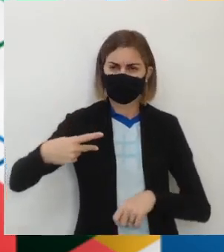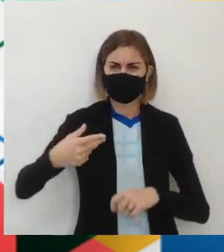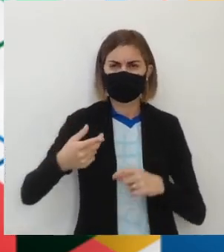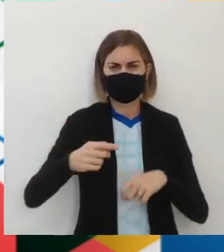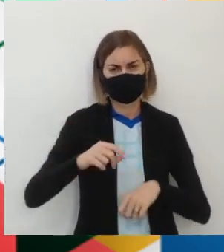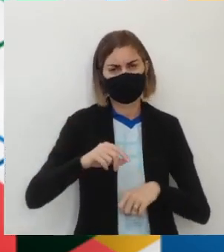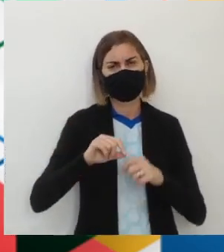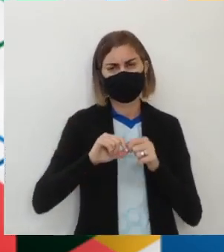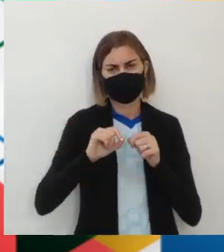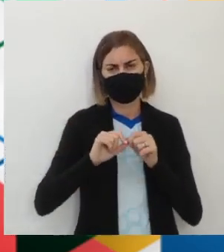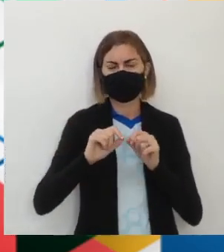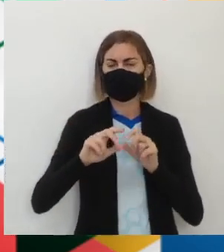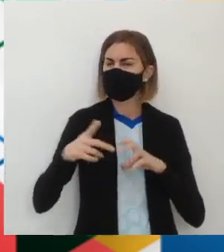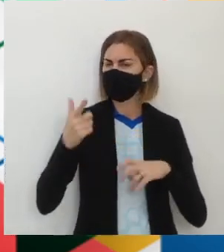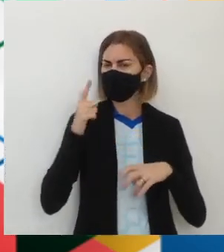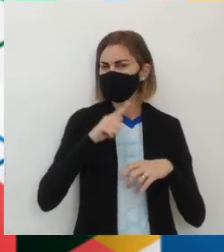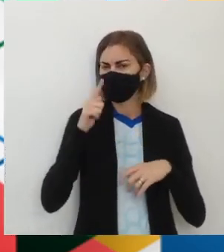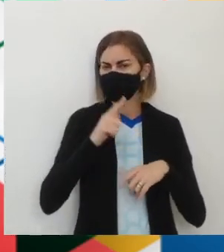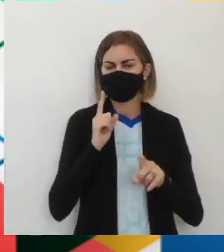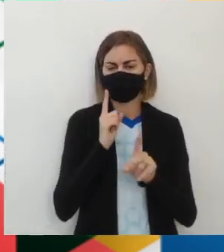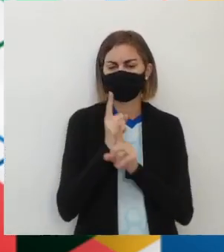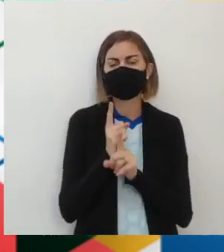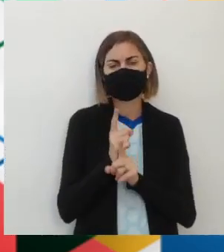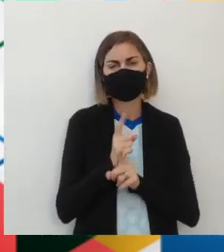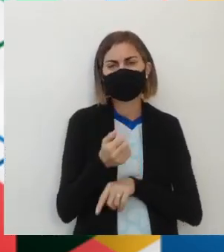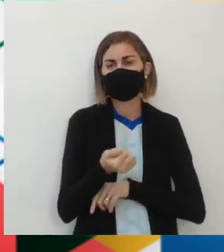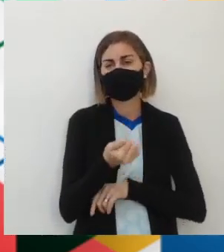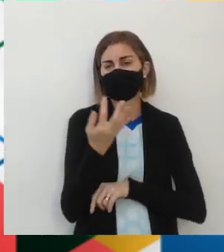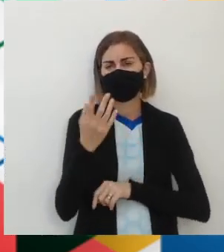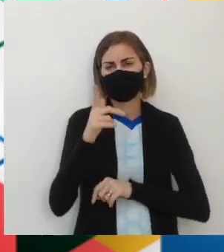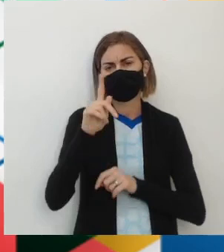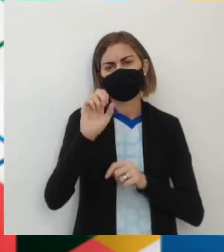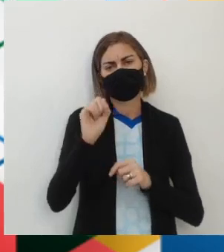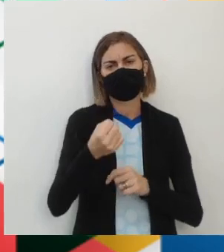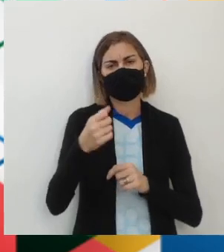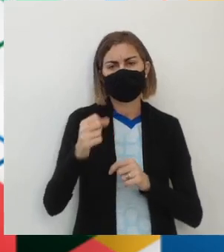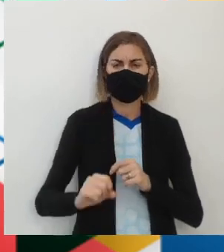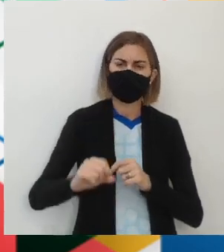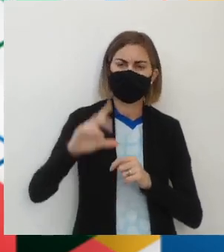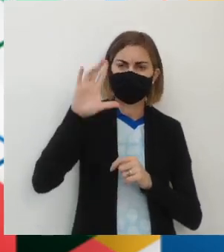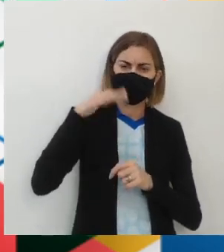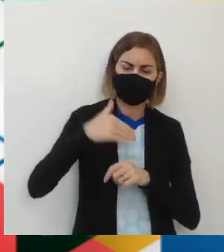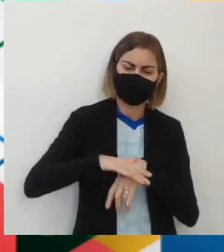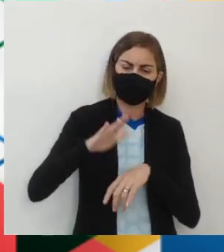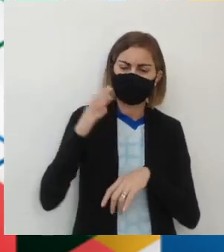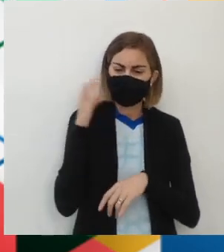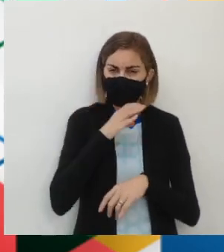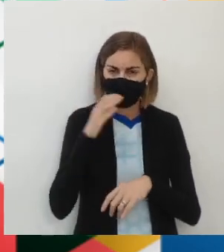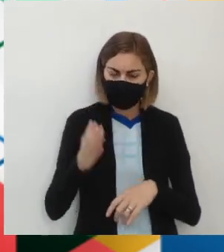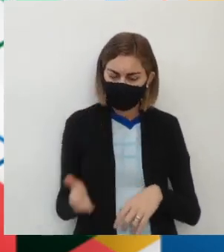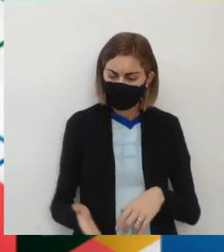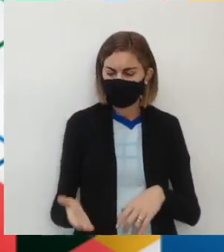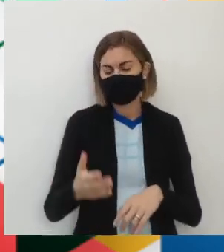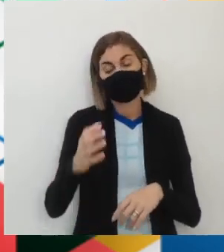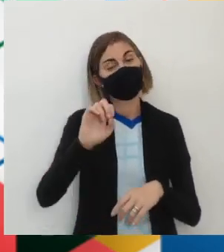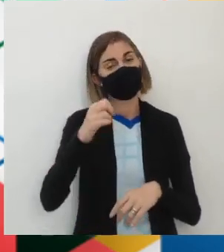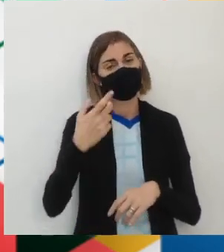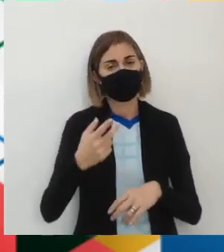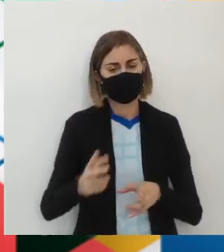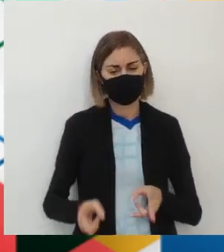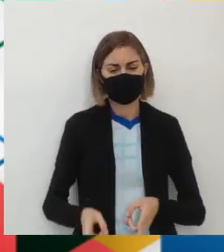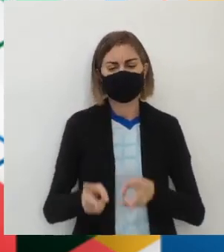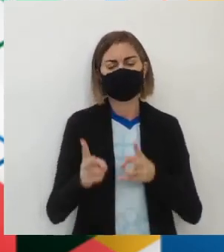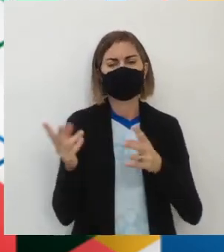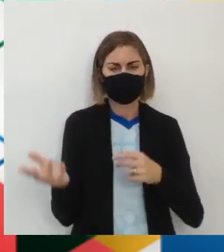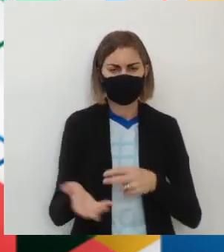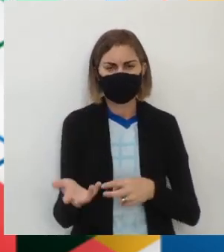Realizo essa operação, eu consigo descobrir quanto um gás é mais rápido do que o outro. Ou, a partir da velocidade